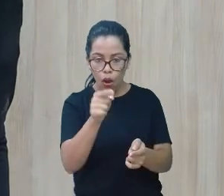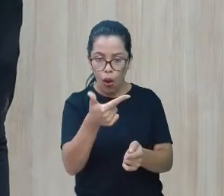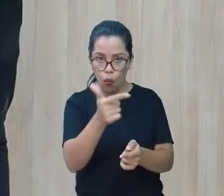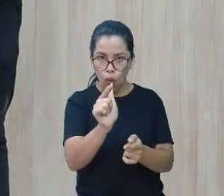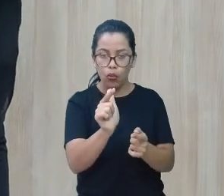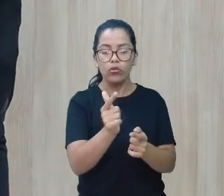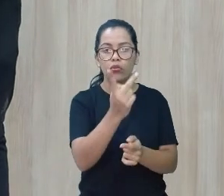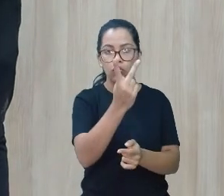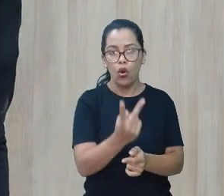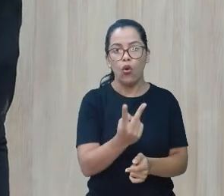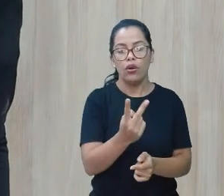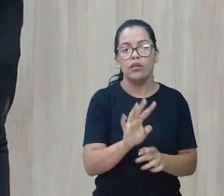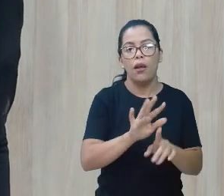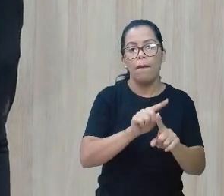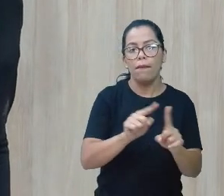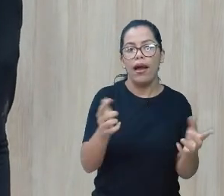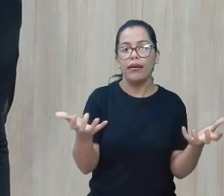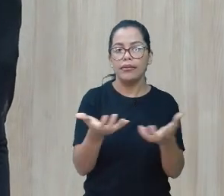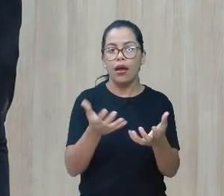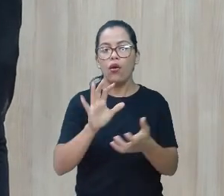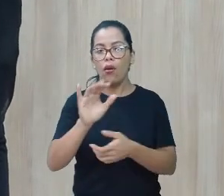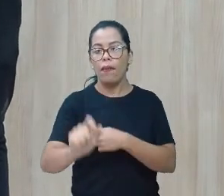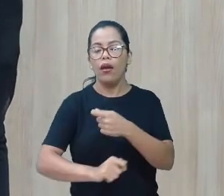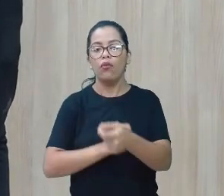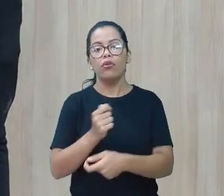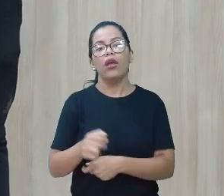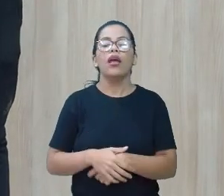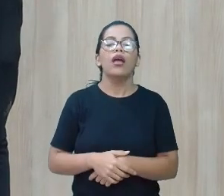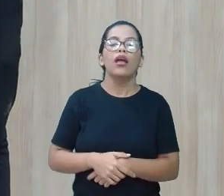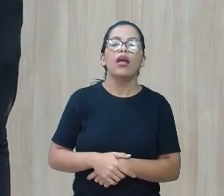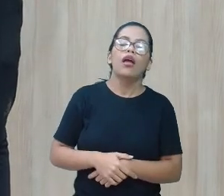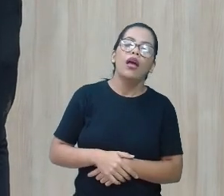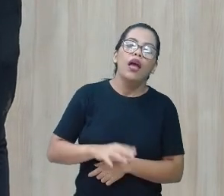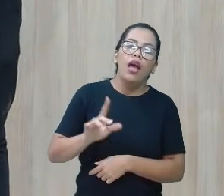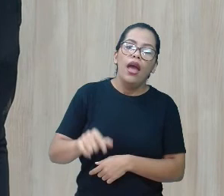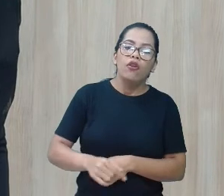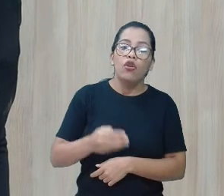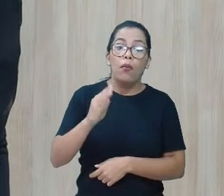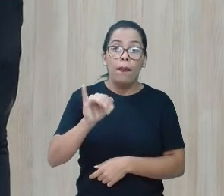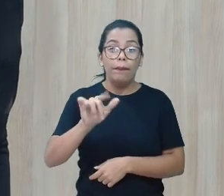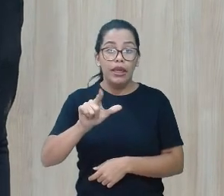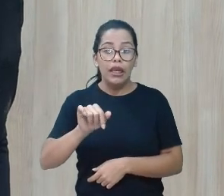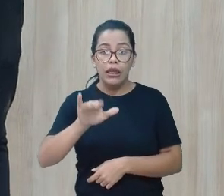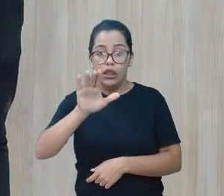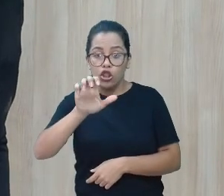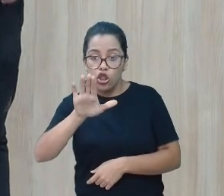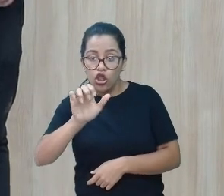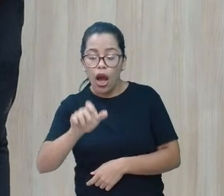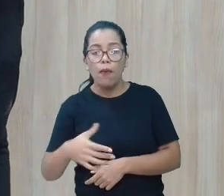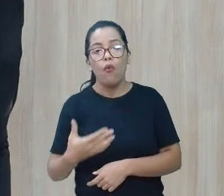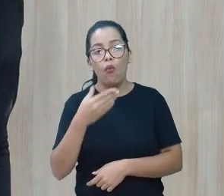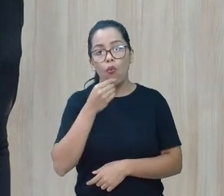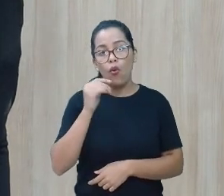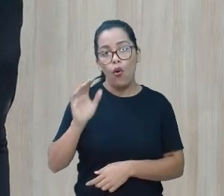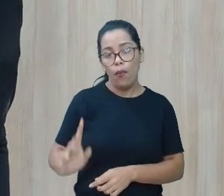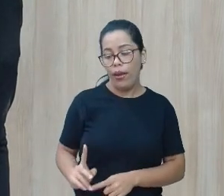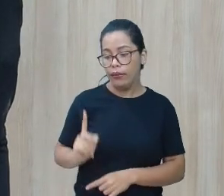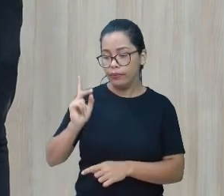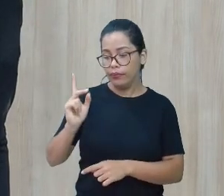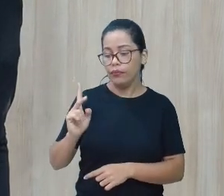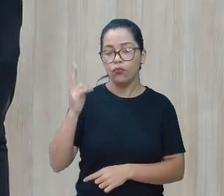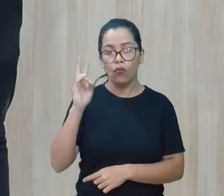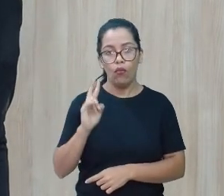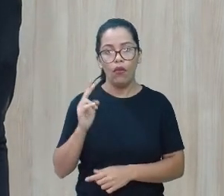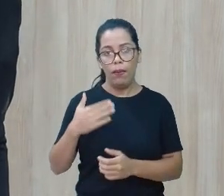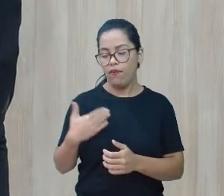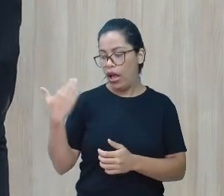tá bom? Agora, se eu pego aqui e chamo Billy para cá, para o meu lado, certo? Eu e Billy, a gente tem o mesmo